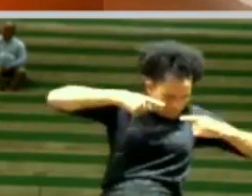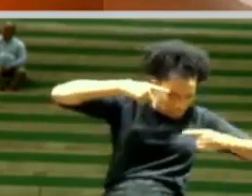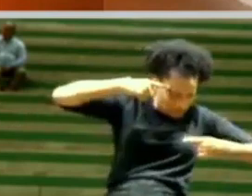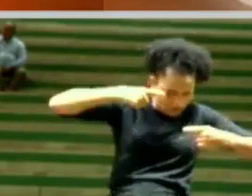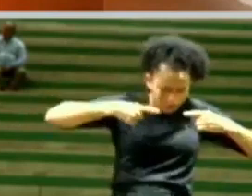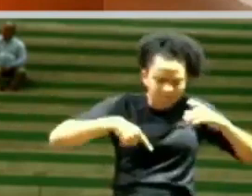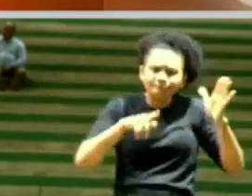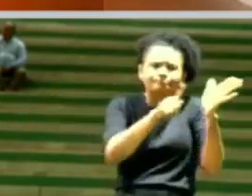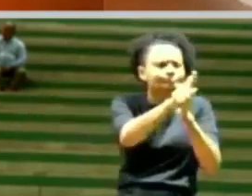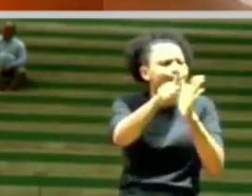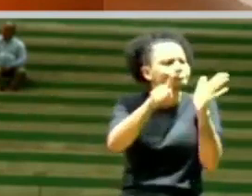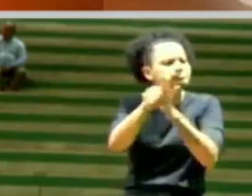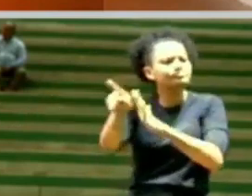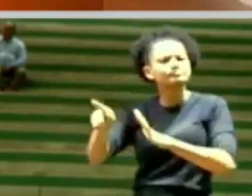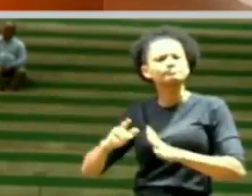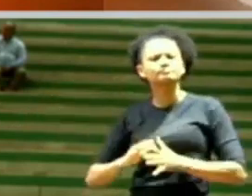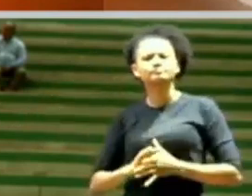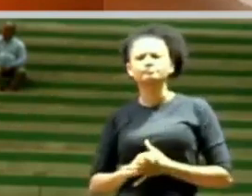Eu te pergunto,